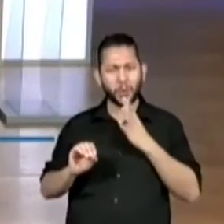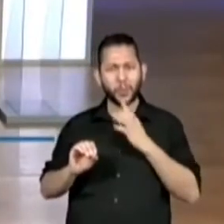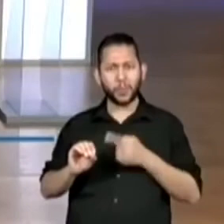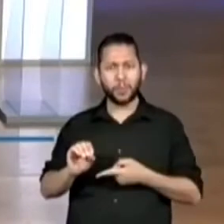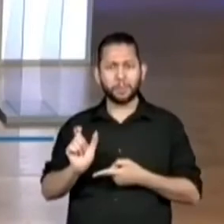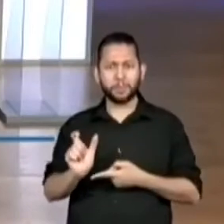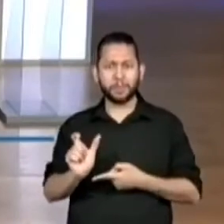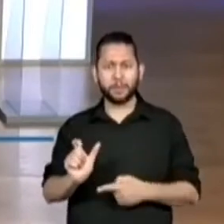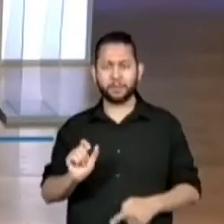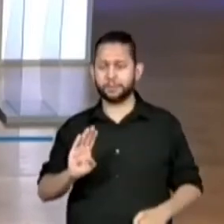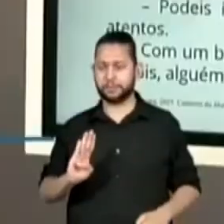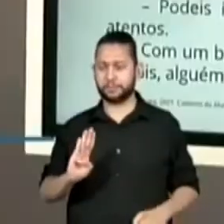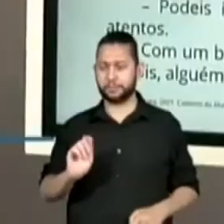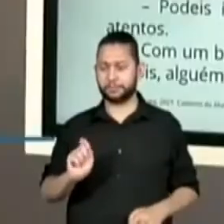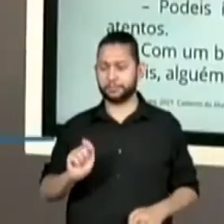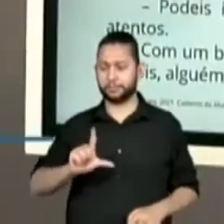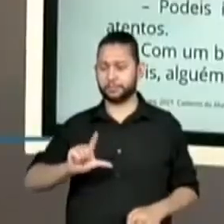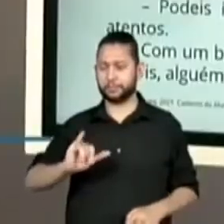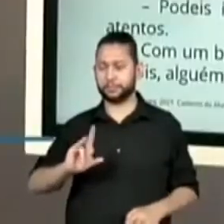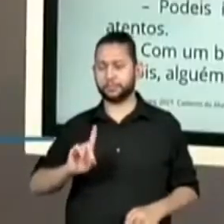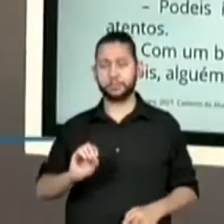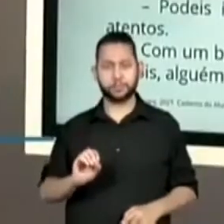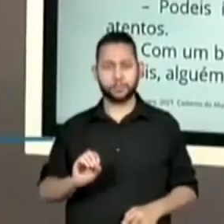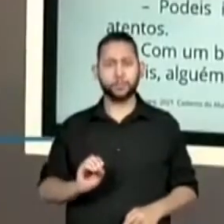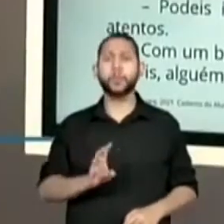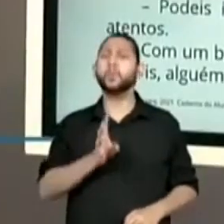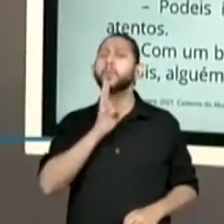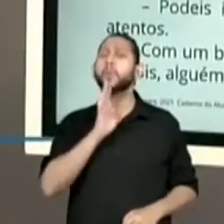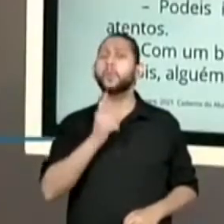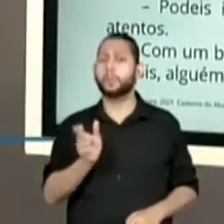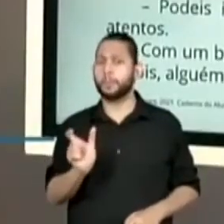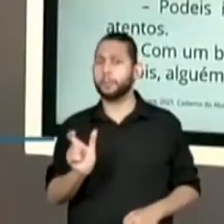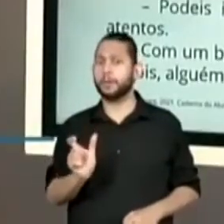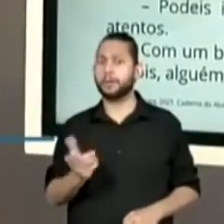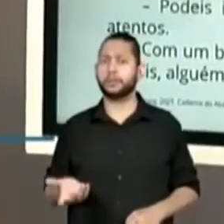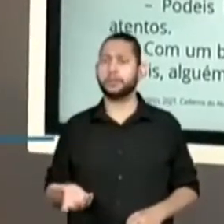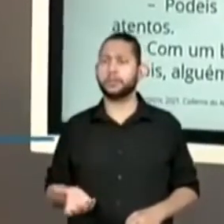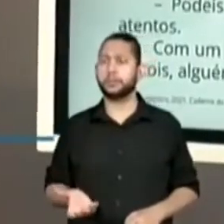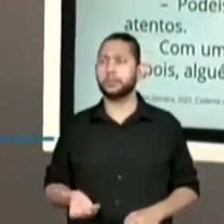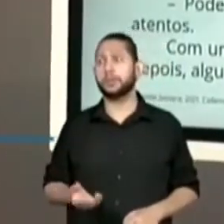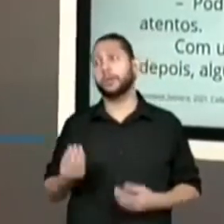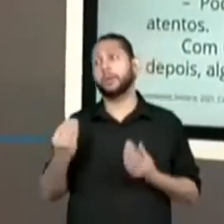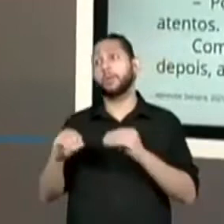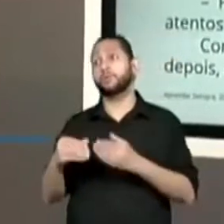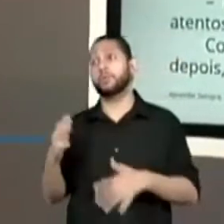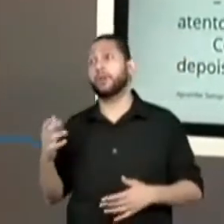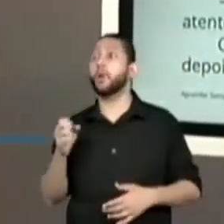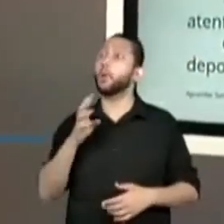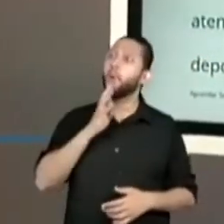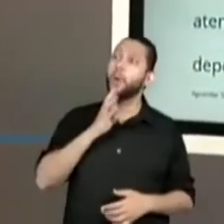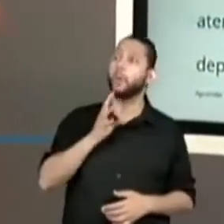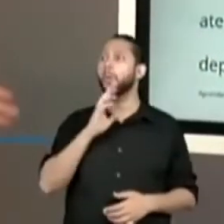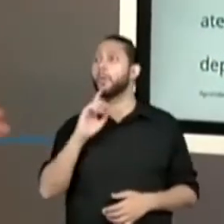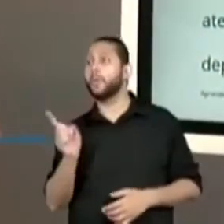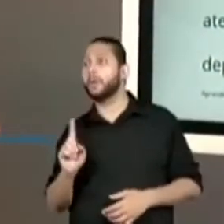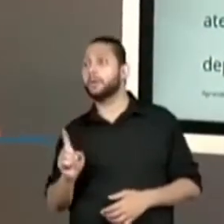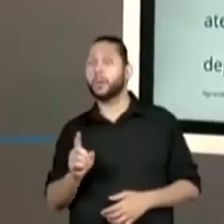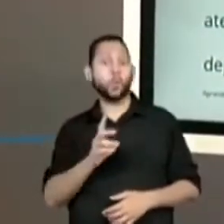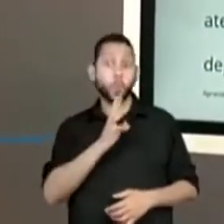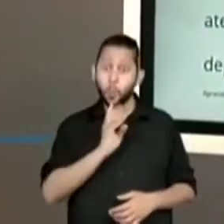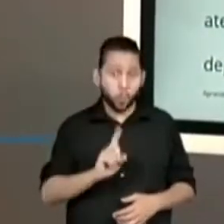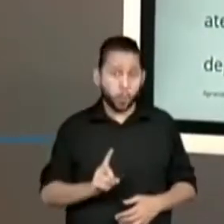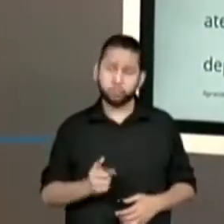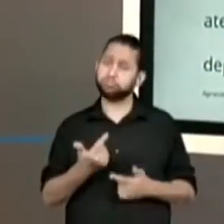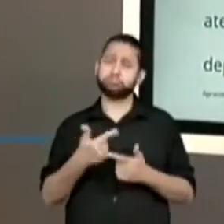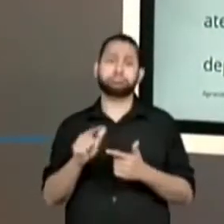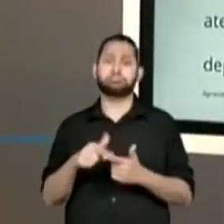balido. Vocês já escutaram? Vocês conhecem? Vocês não conhecem? Coloca aí para mim. Se vocês não conhecem, nós vamos conversar aqui